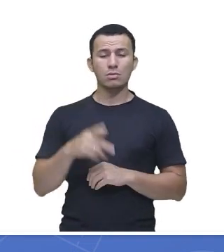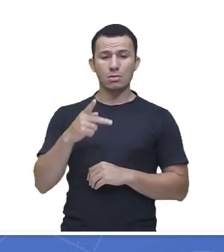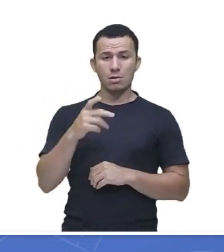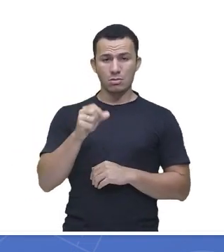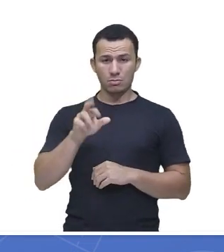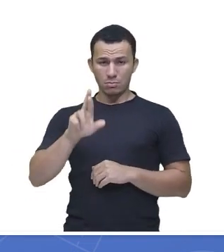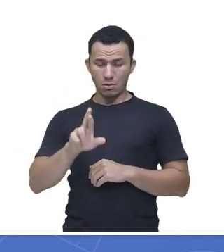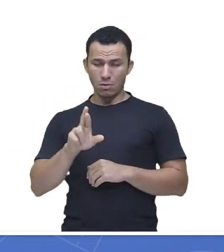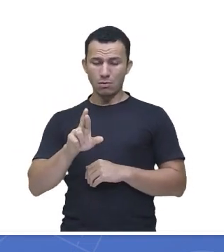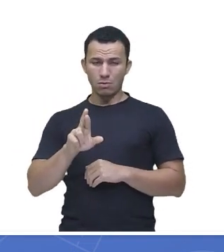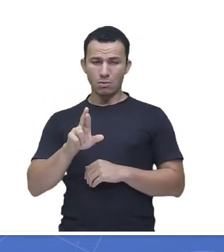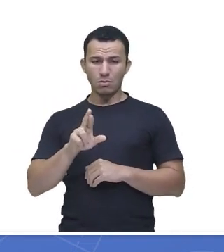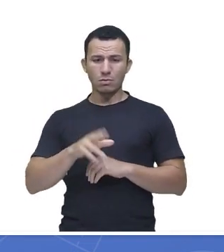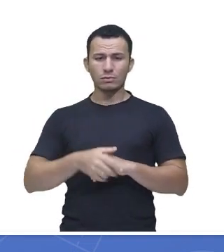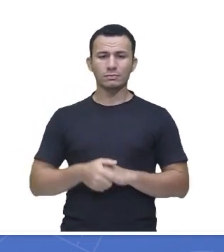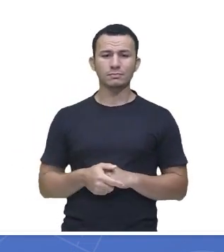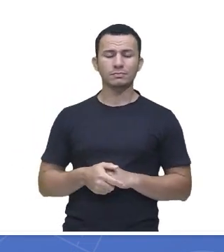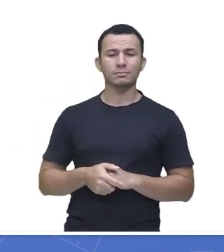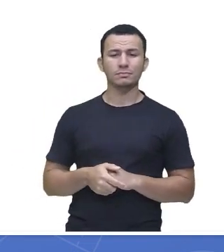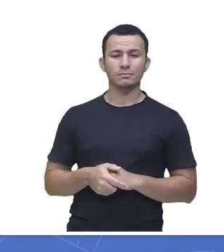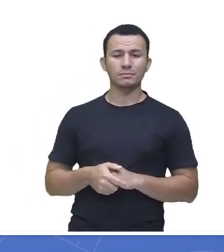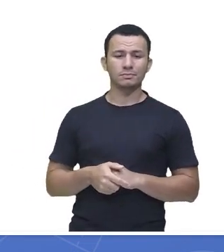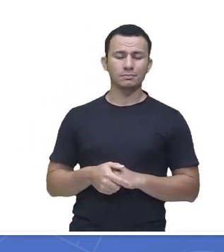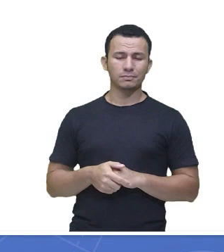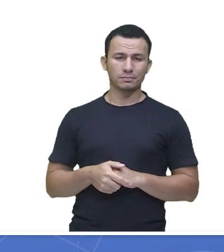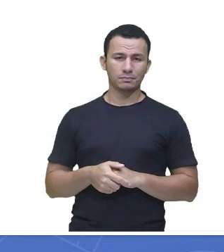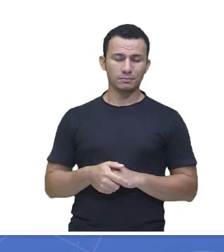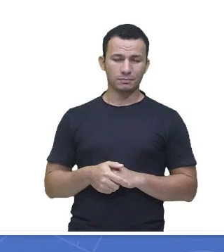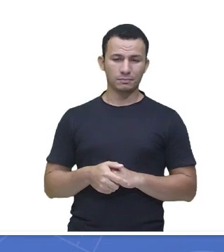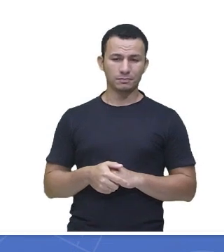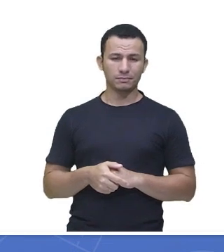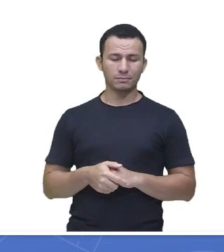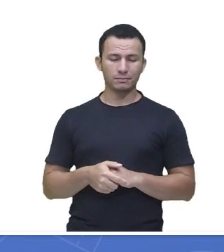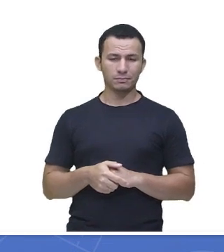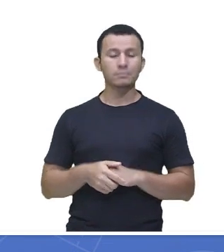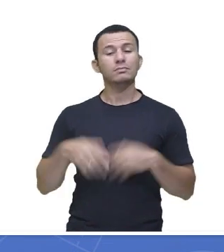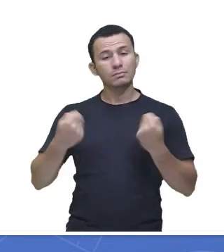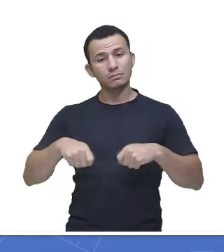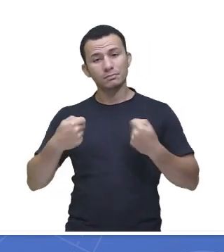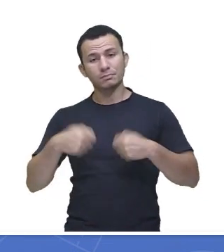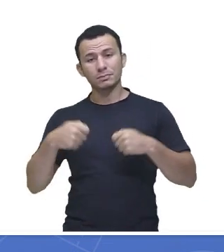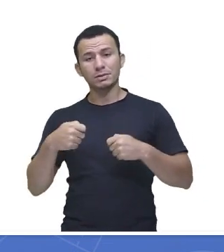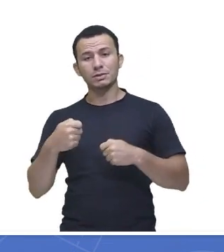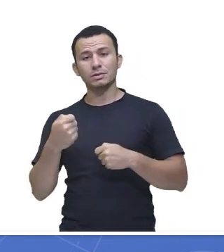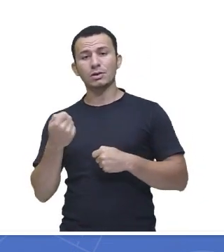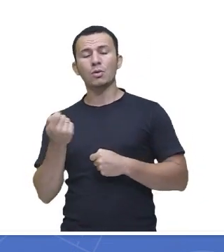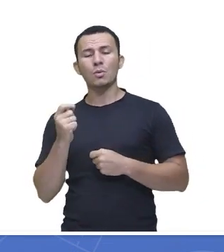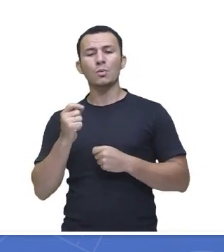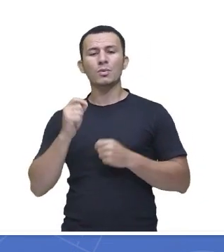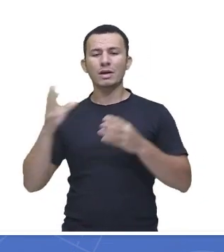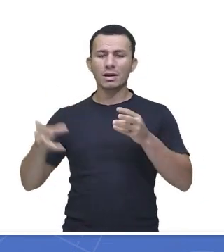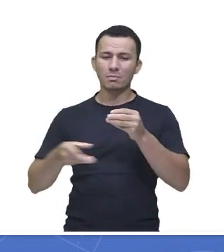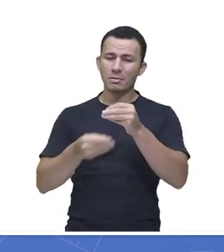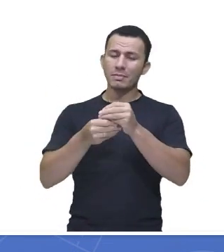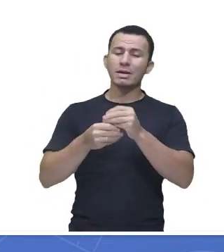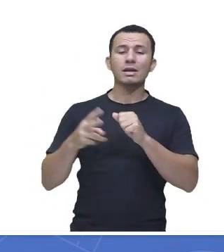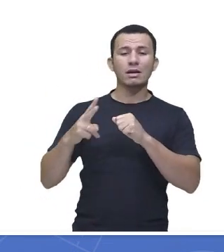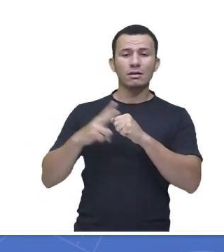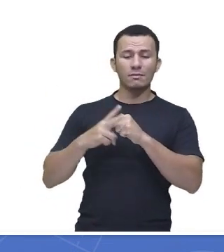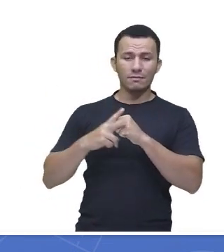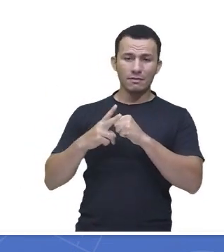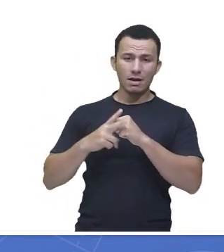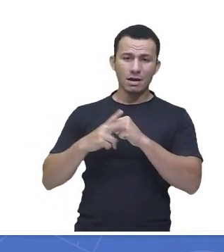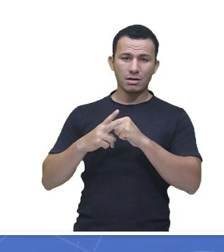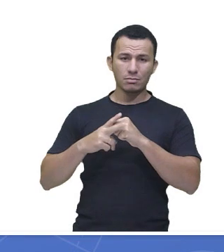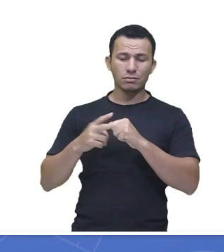entre alguém e ela aí, né? E aí eu preciso complementar este verbo que aí está,